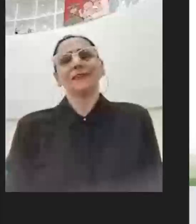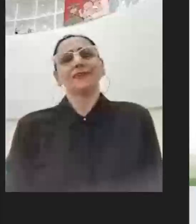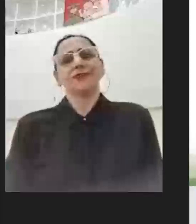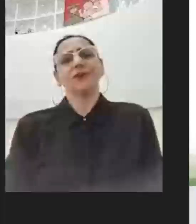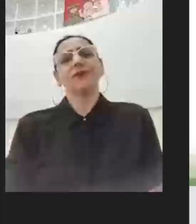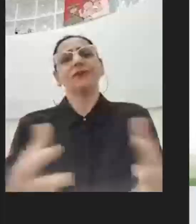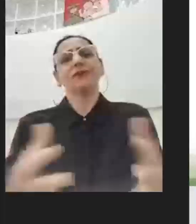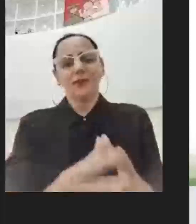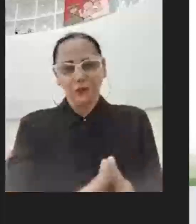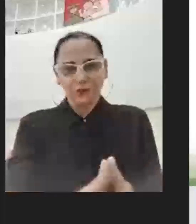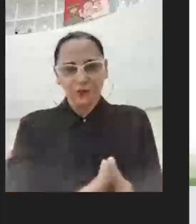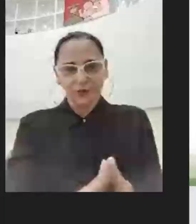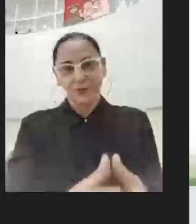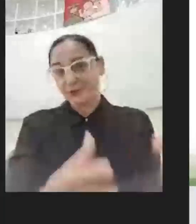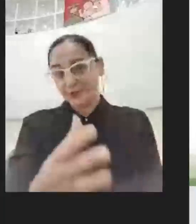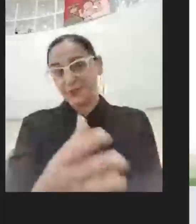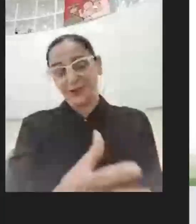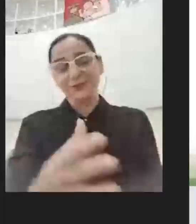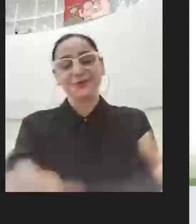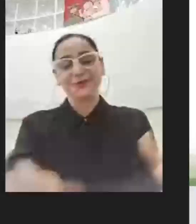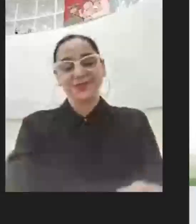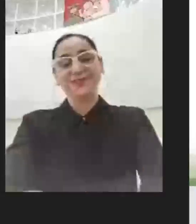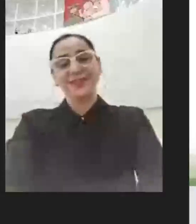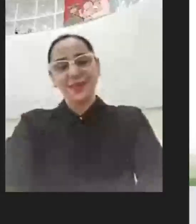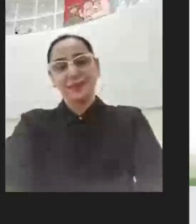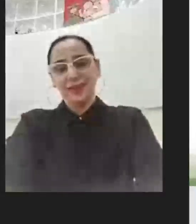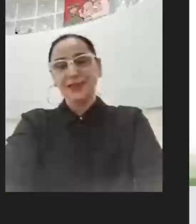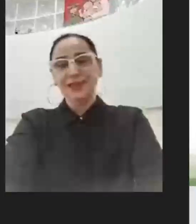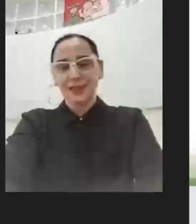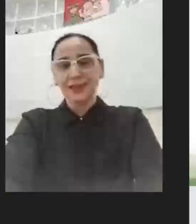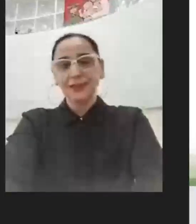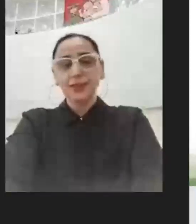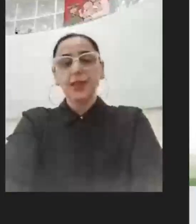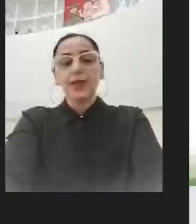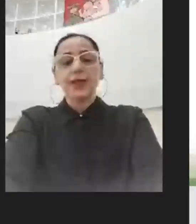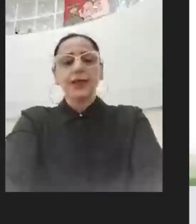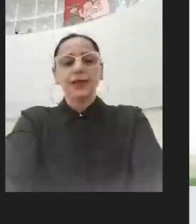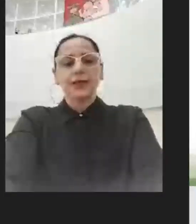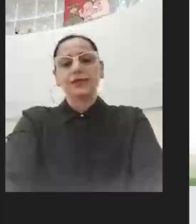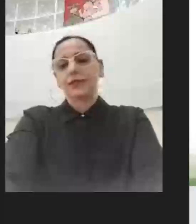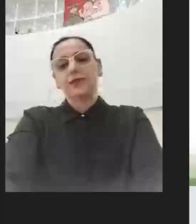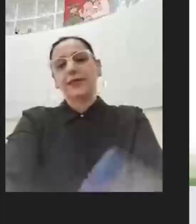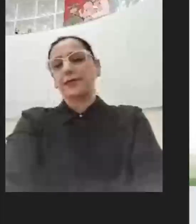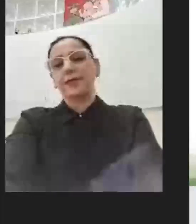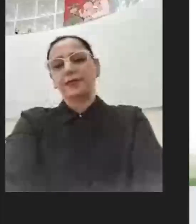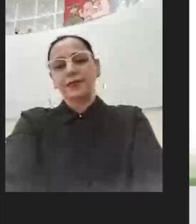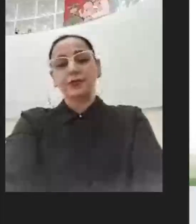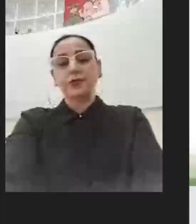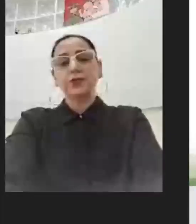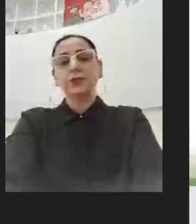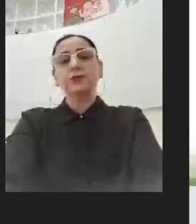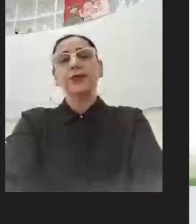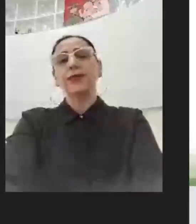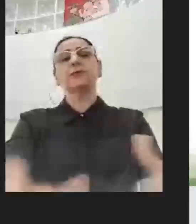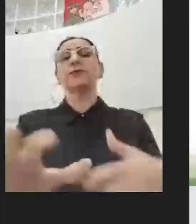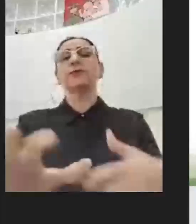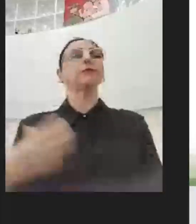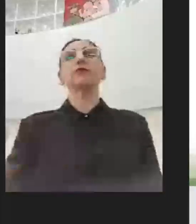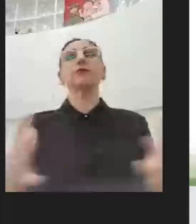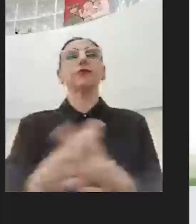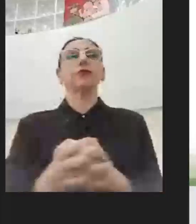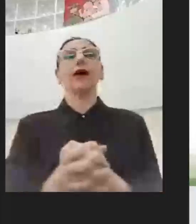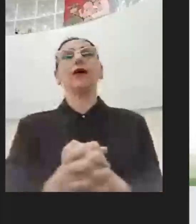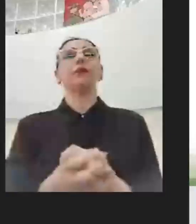Naquela época nem tinha tanta escolinha como tem hoje, né? Hoje já faz parte, mas tem. As crianças acabavam ficando